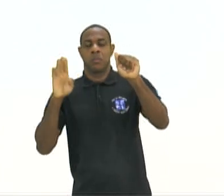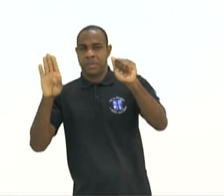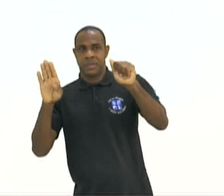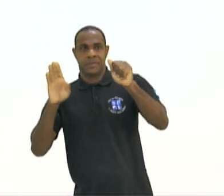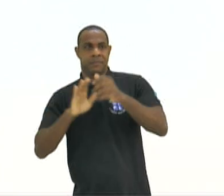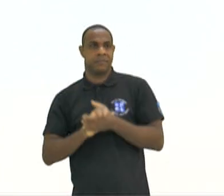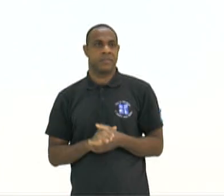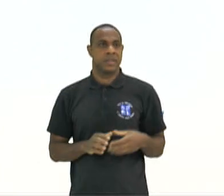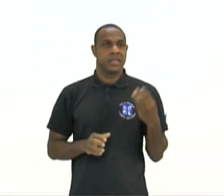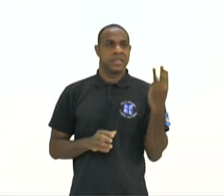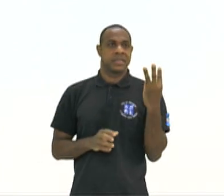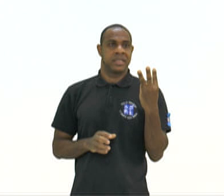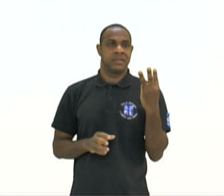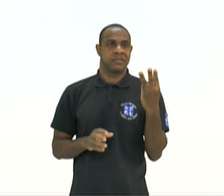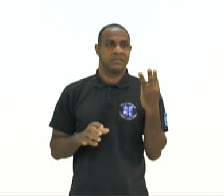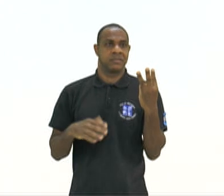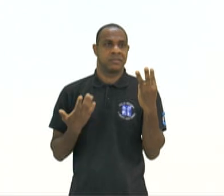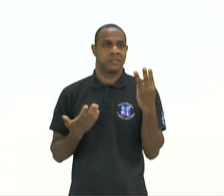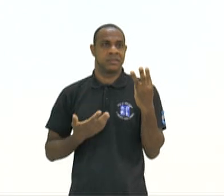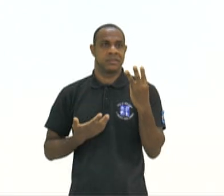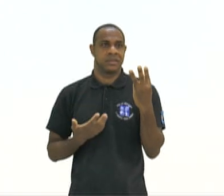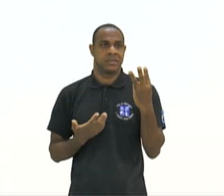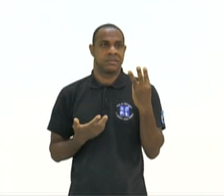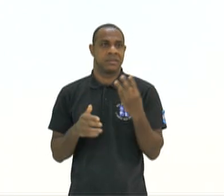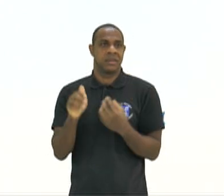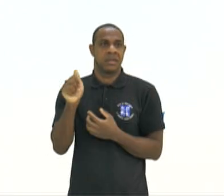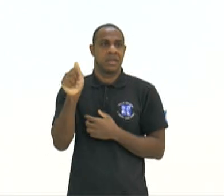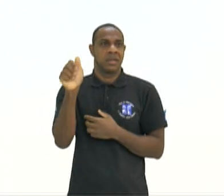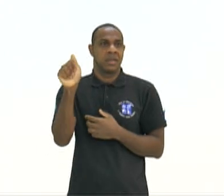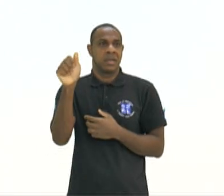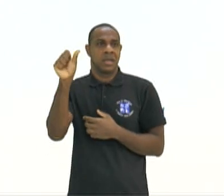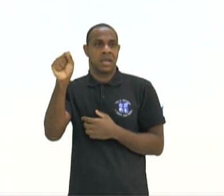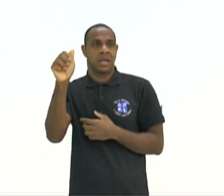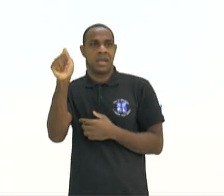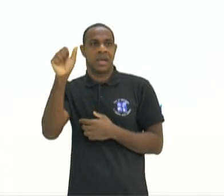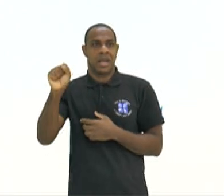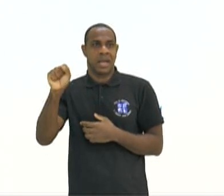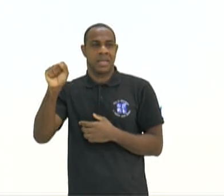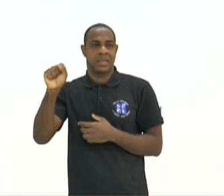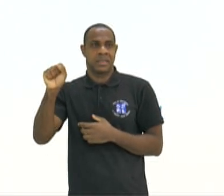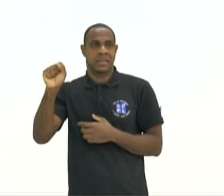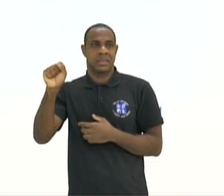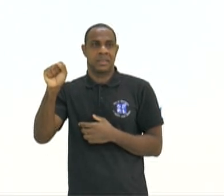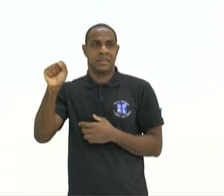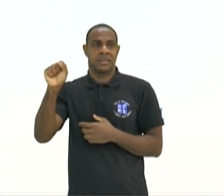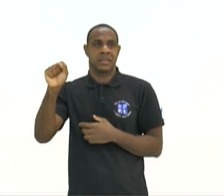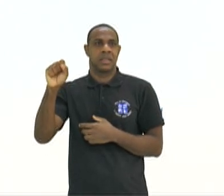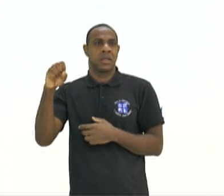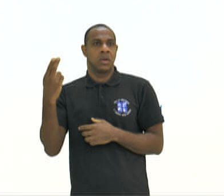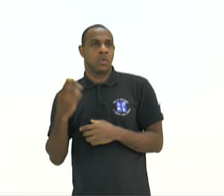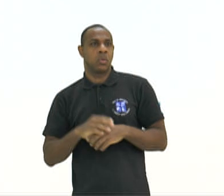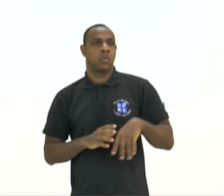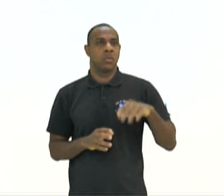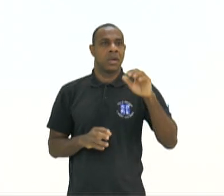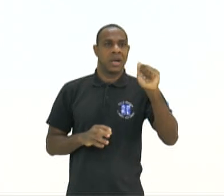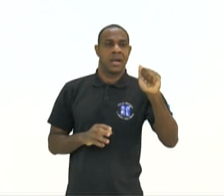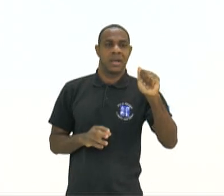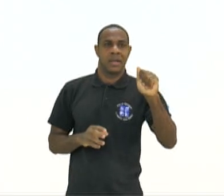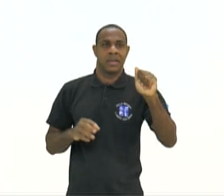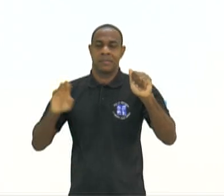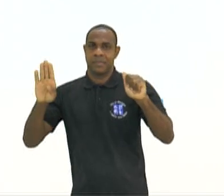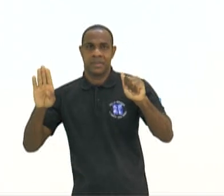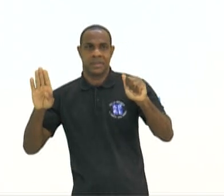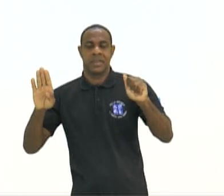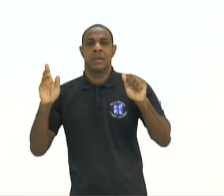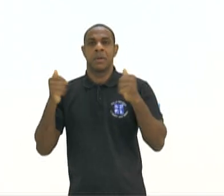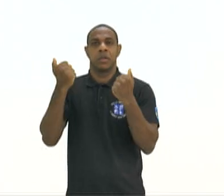imita. Qual forma é possível nós substituirmos a expressão as? So-so ou so-as? Vou dar um